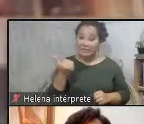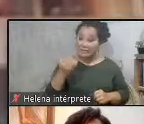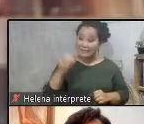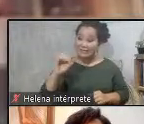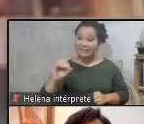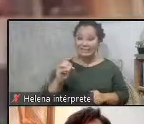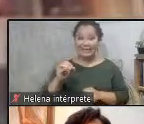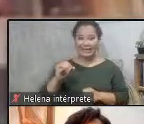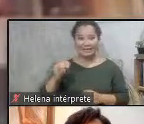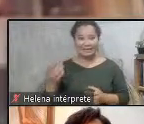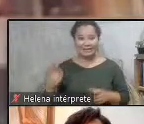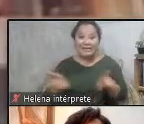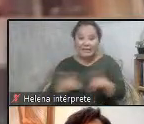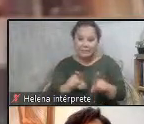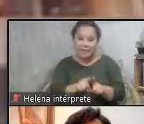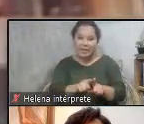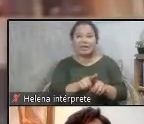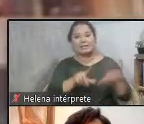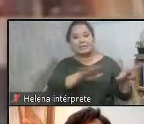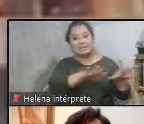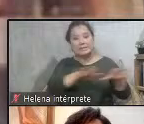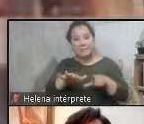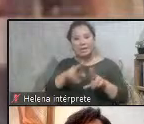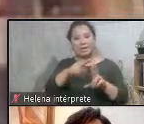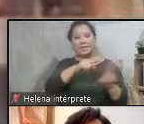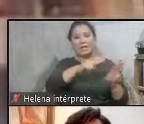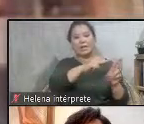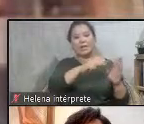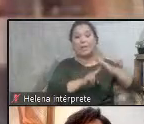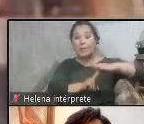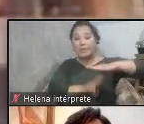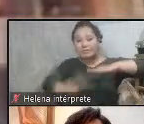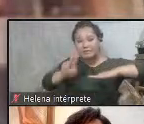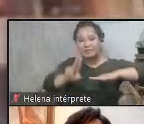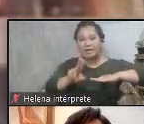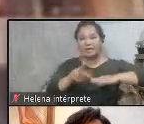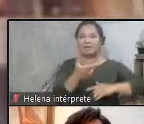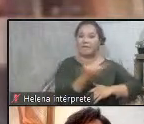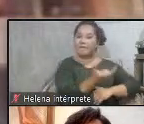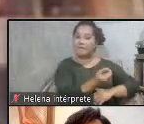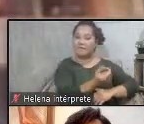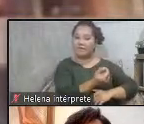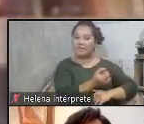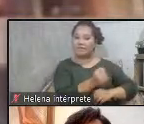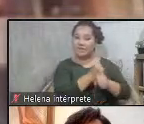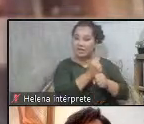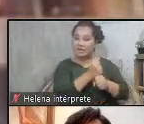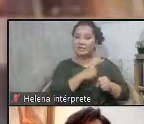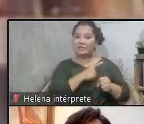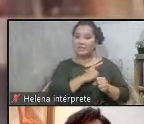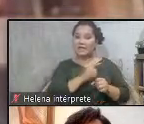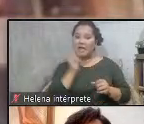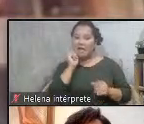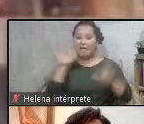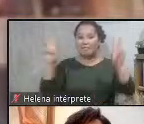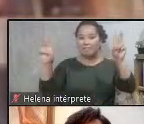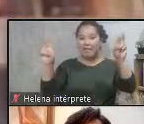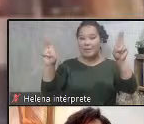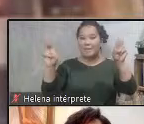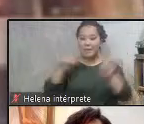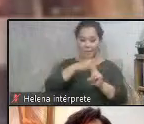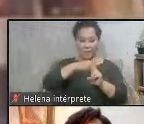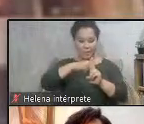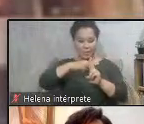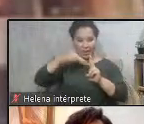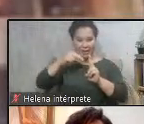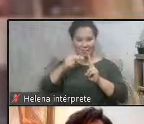convergência com a campanha institucional do ano de 2020, UNB no coração de Brasília. O tema das conexões se faz